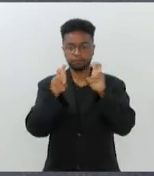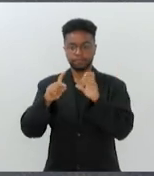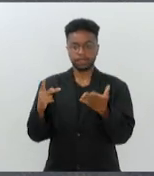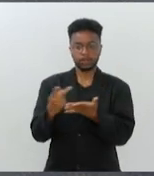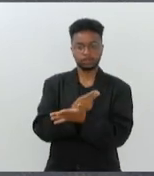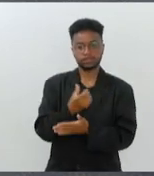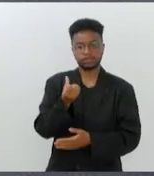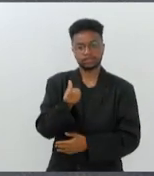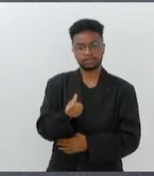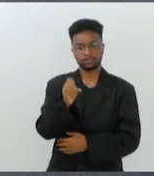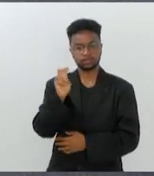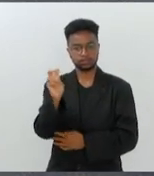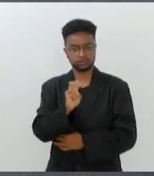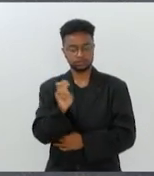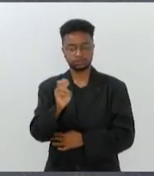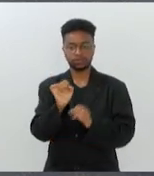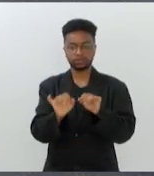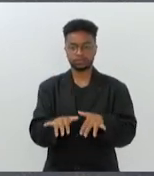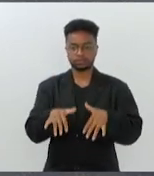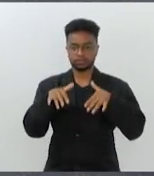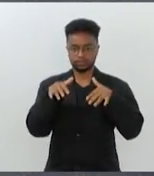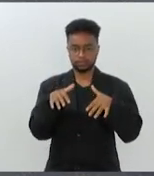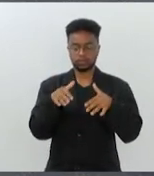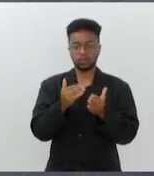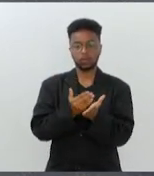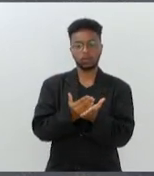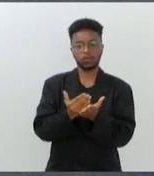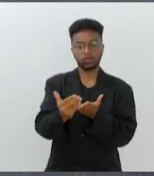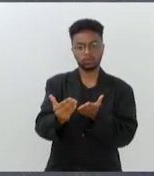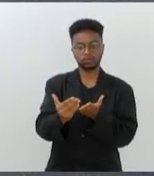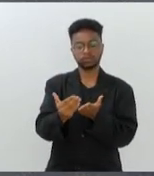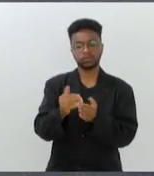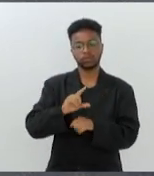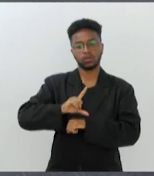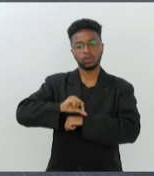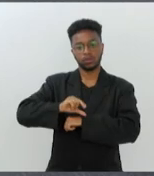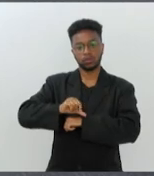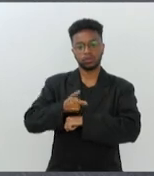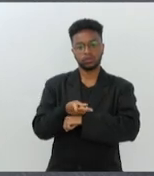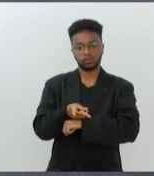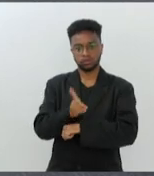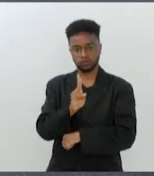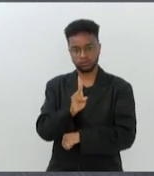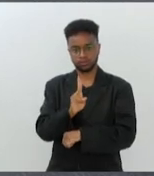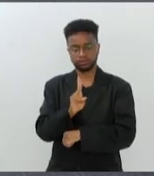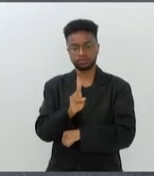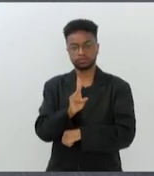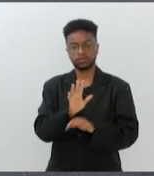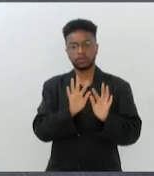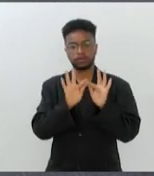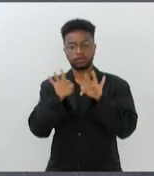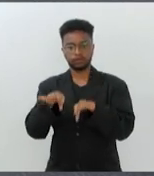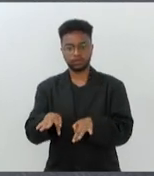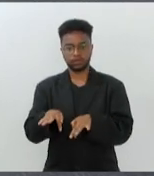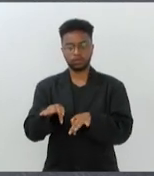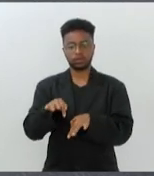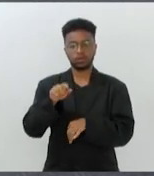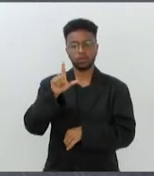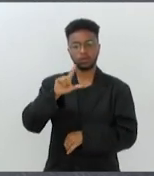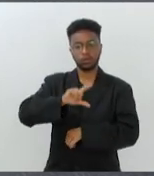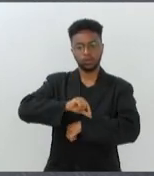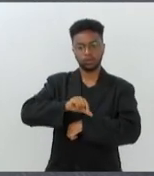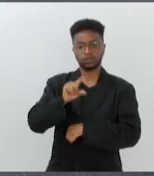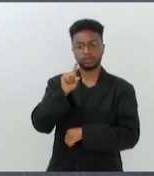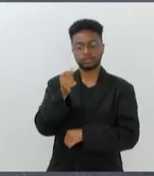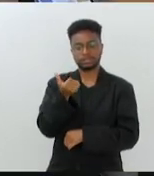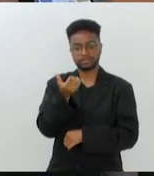na 65ª sessão ordinária que, iniciada às 14 horas, foi encerrada às 16 horas